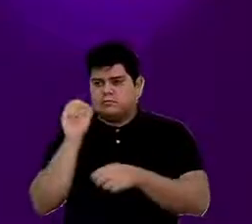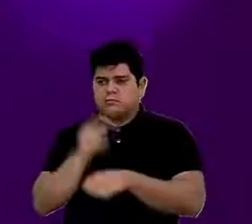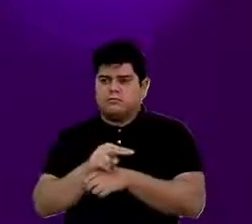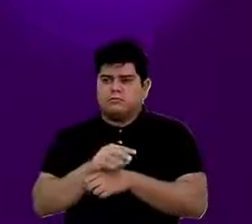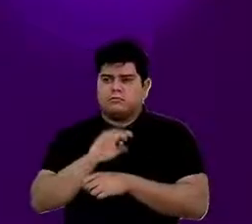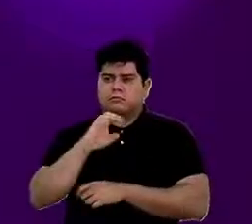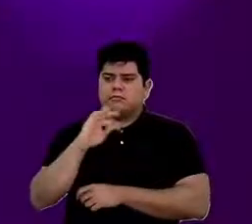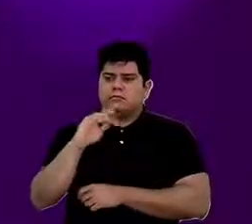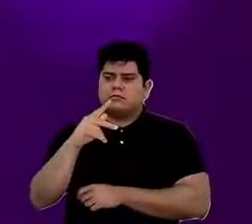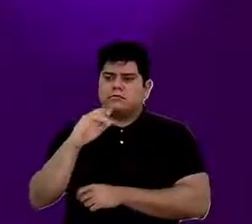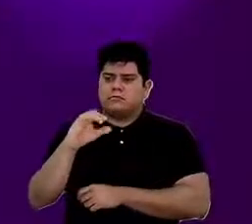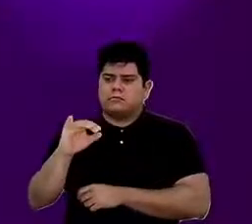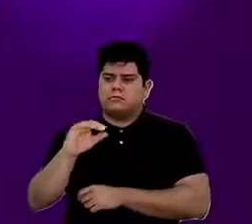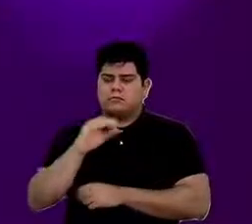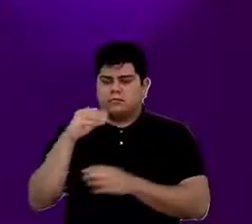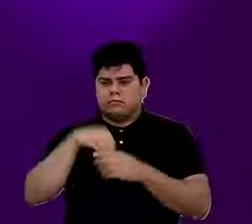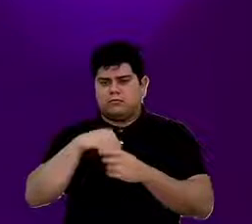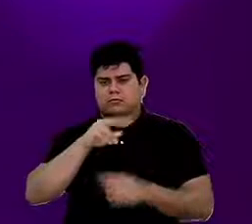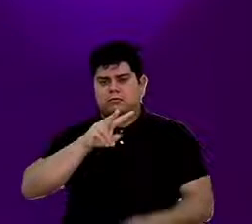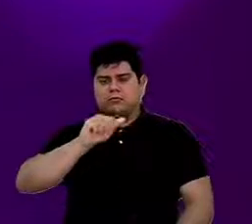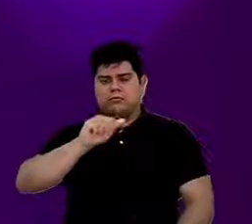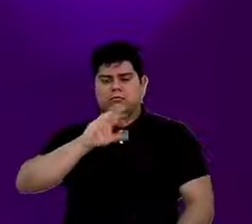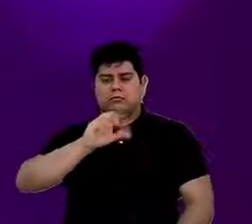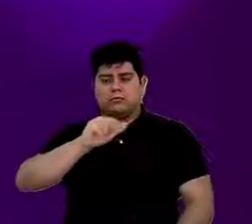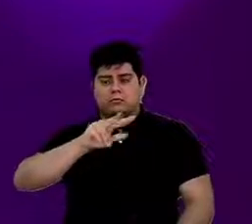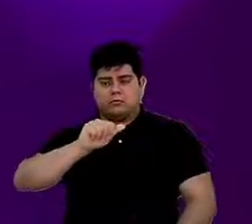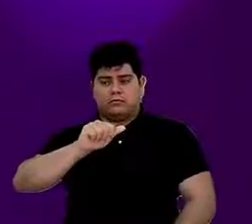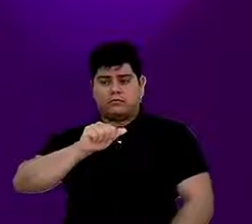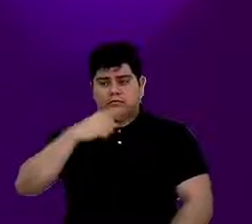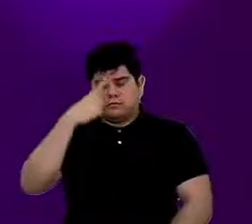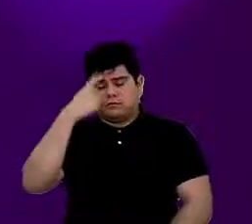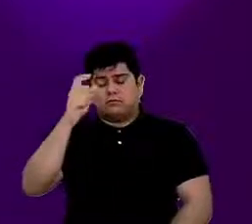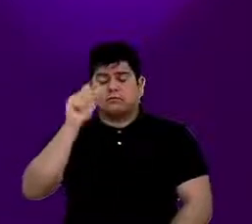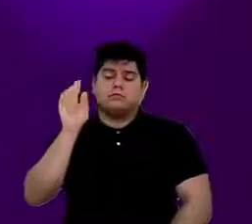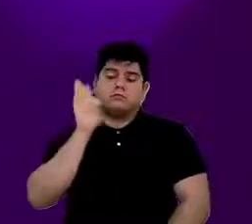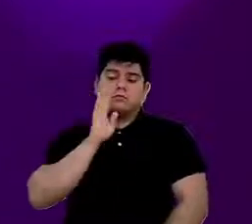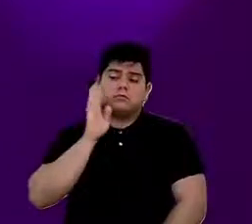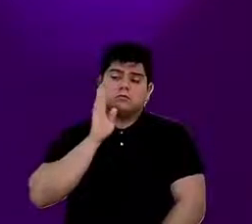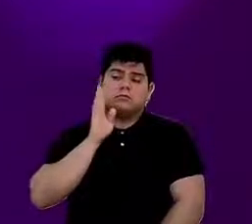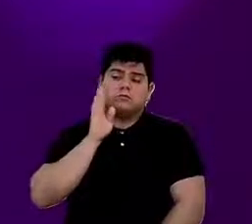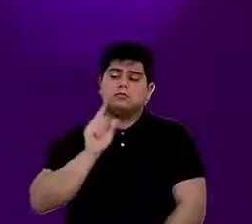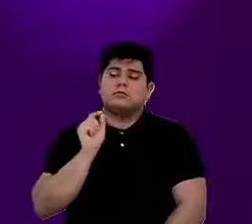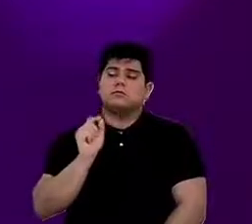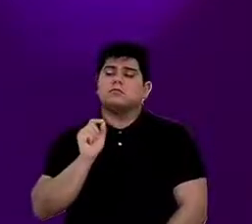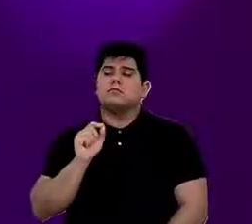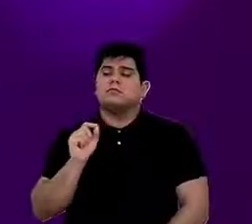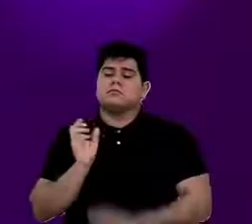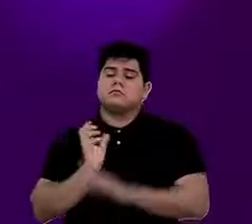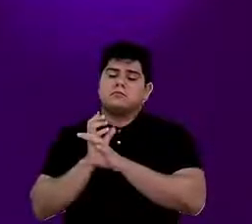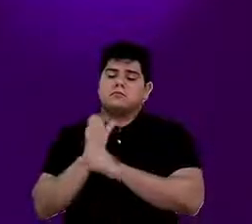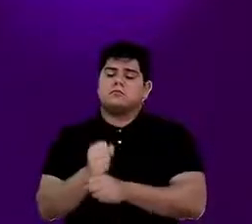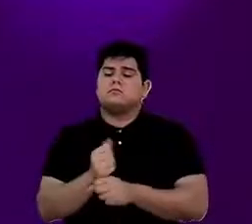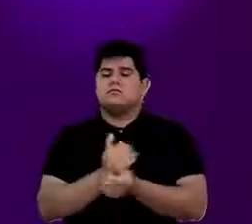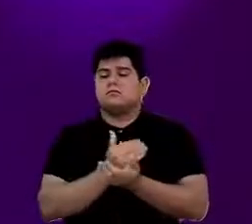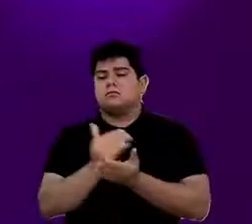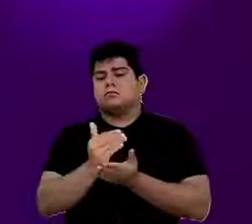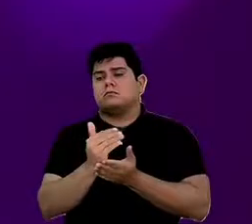ectópico, né, nas cavas. Também é uma ideia interessante, com resultado inicial